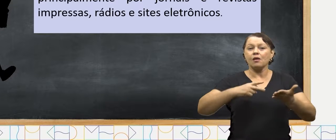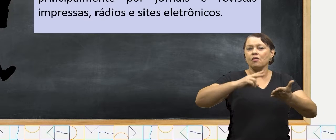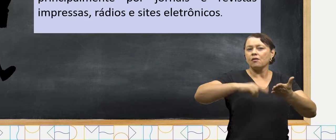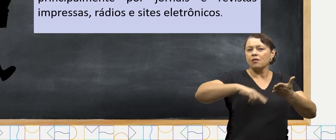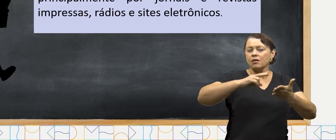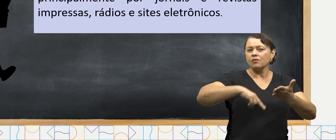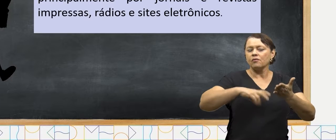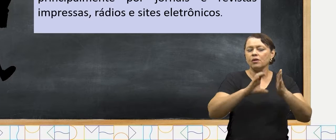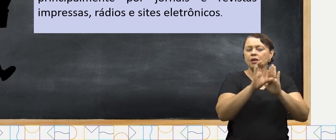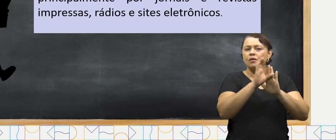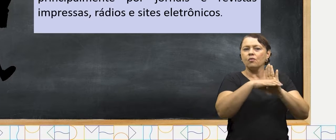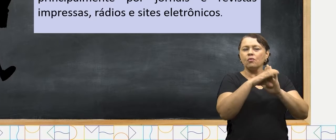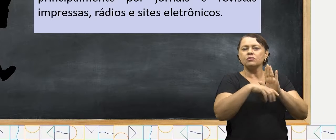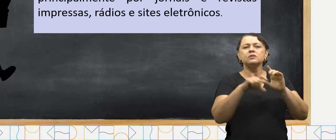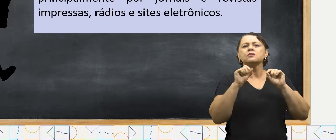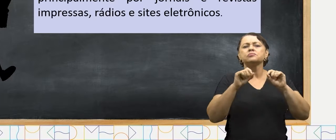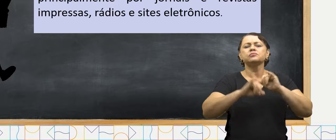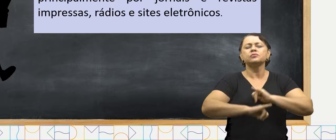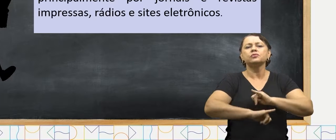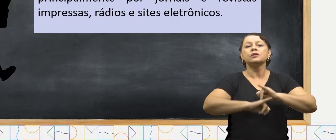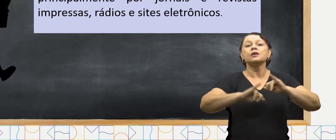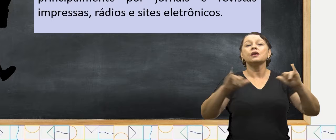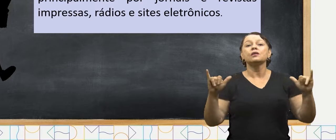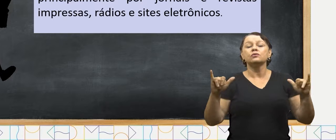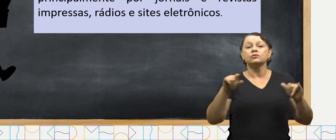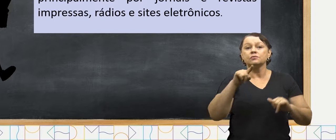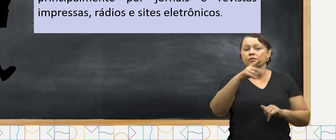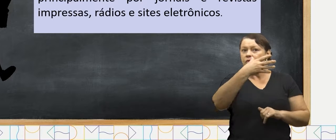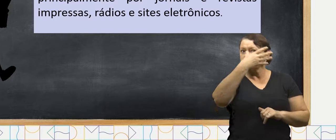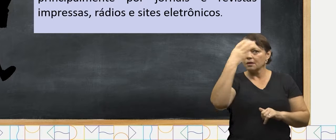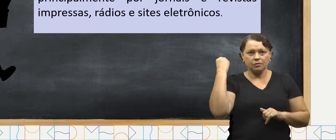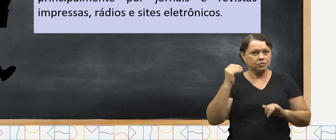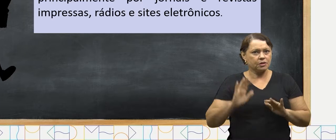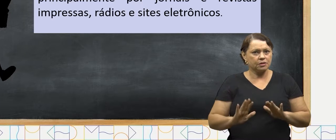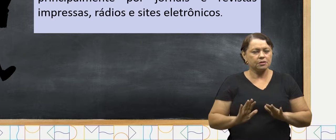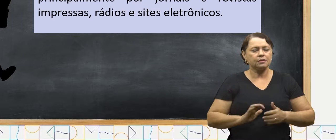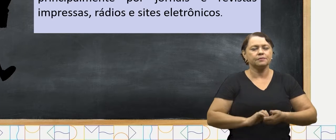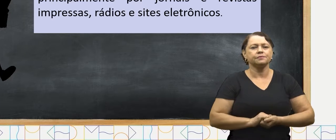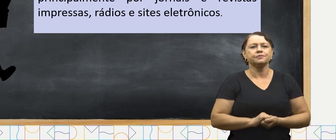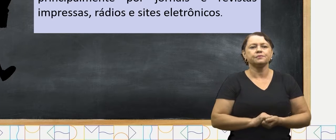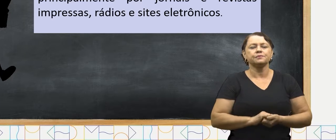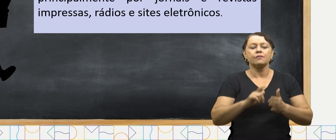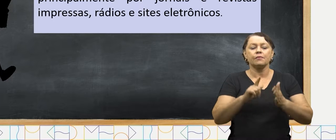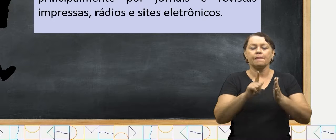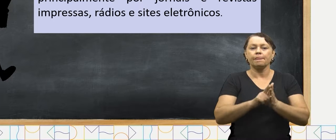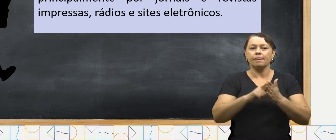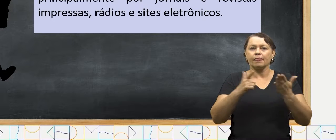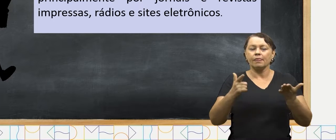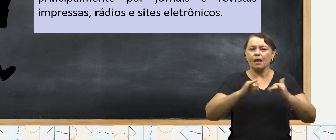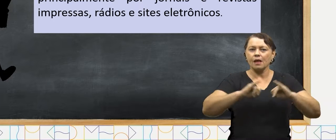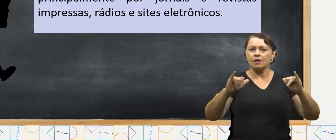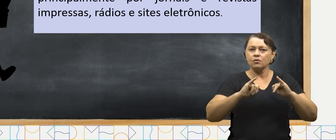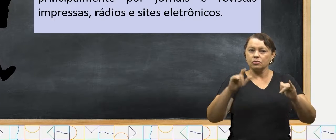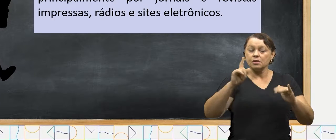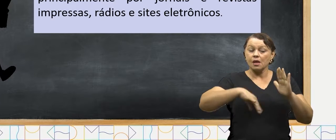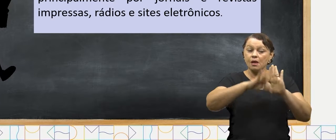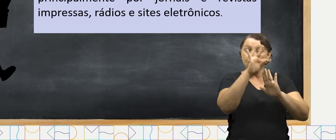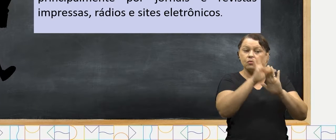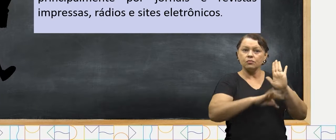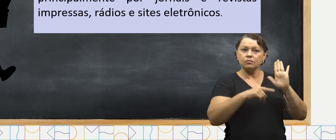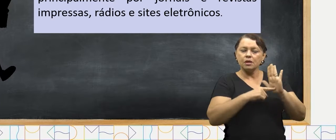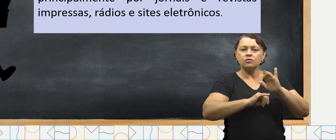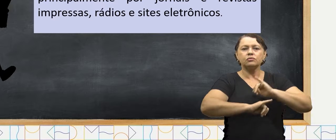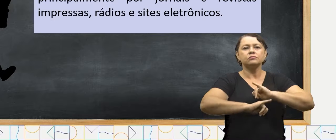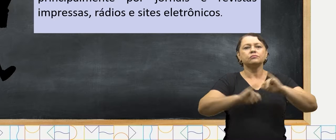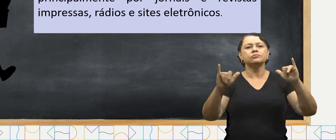pequena definição do que é notícia, para que não esqueça mais. A notícia é um texto no qual se